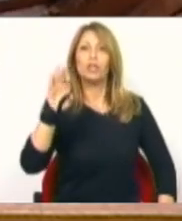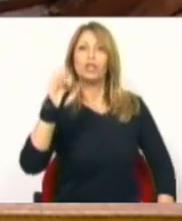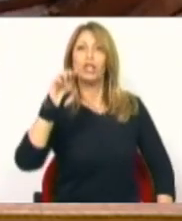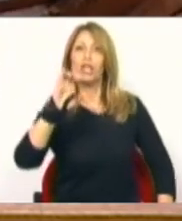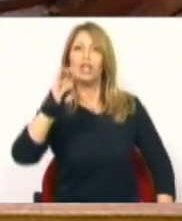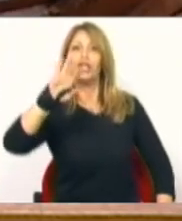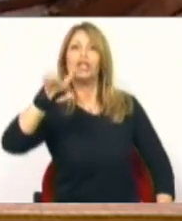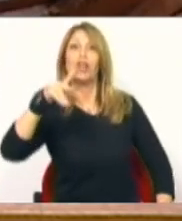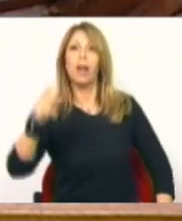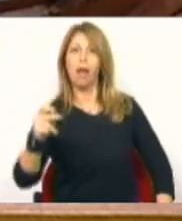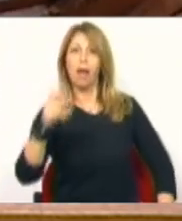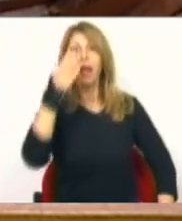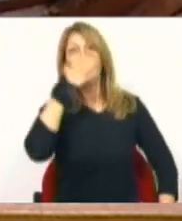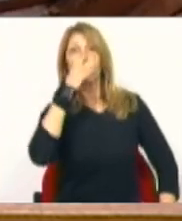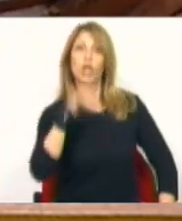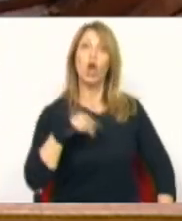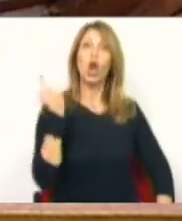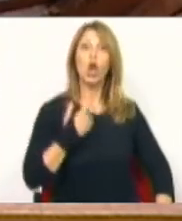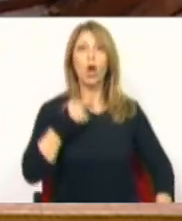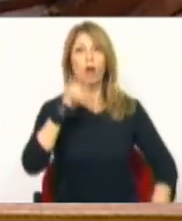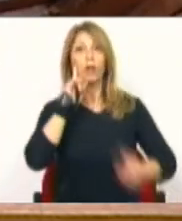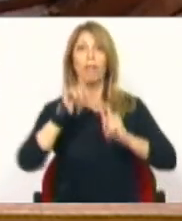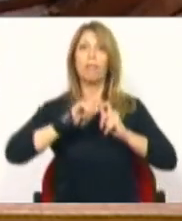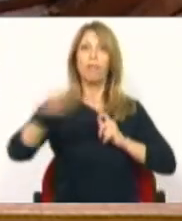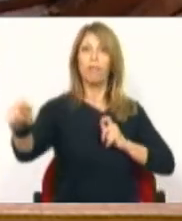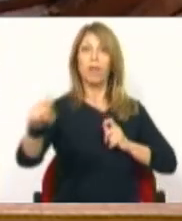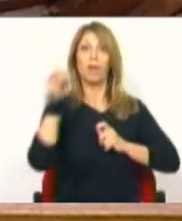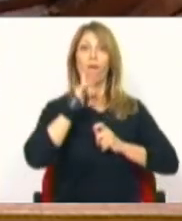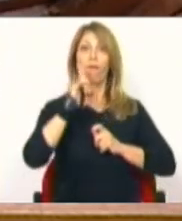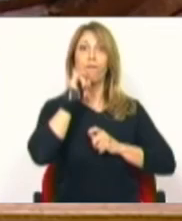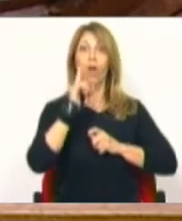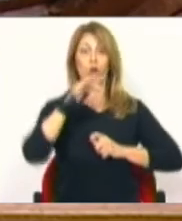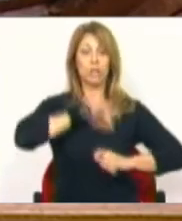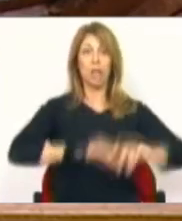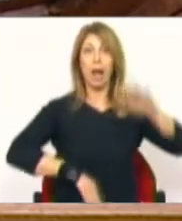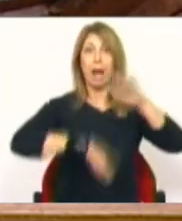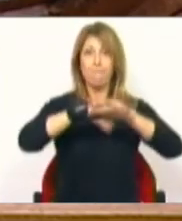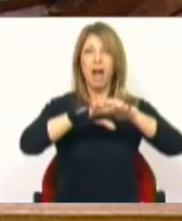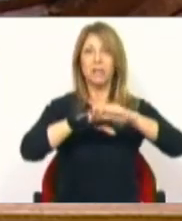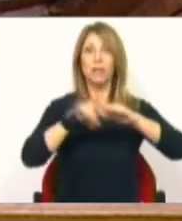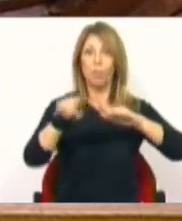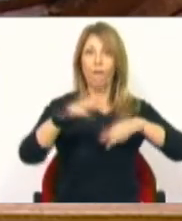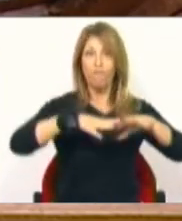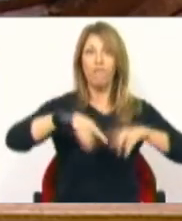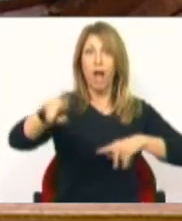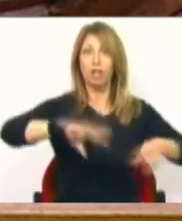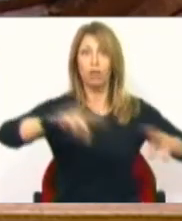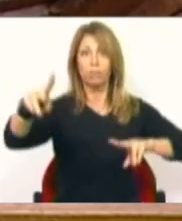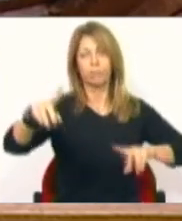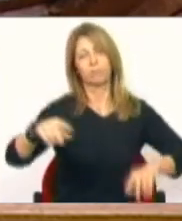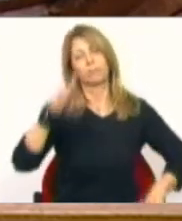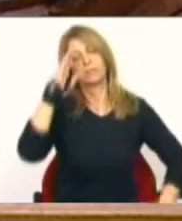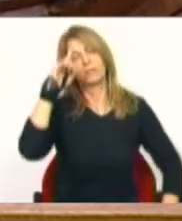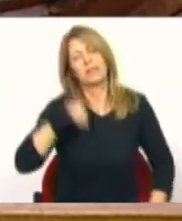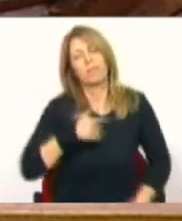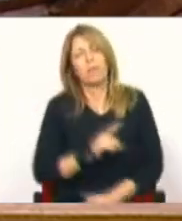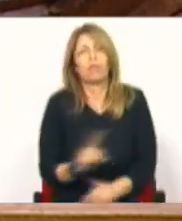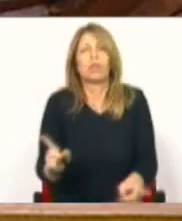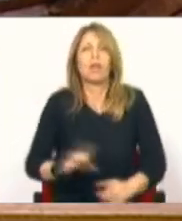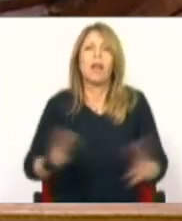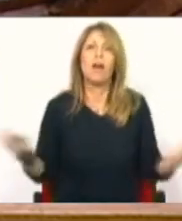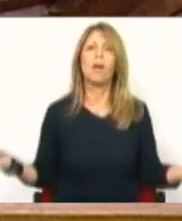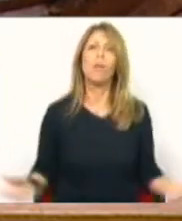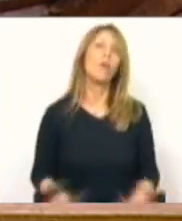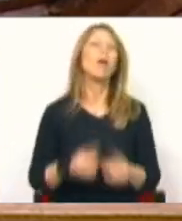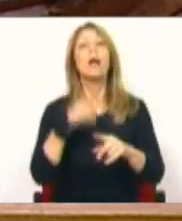nós um teto salarial máximo? Sabemos que não vão. O argumento do Partido Socialista foi outro. Os deputados do PS argumentaram que eram